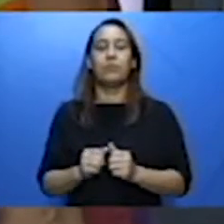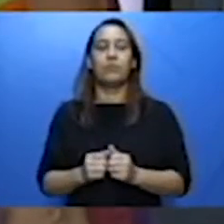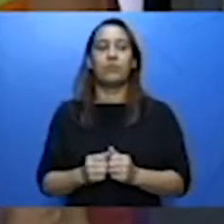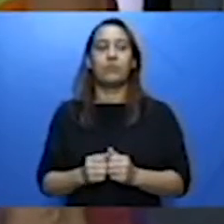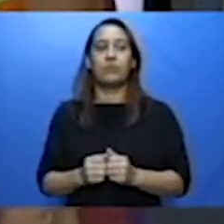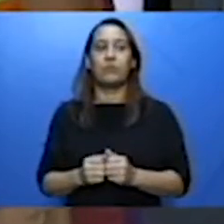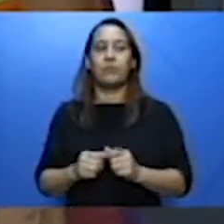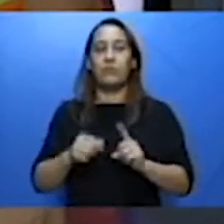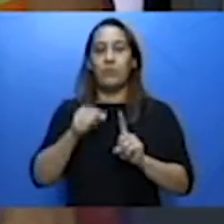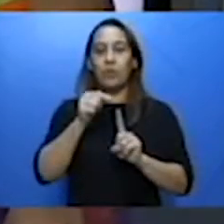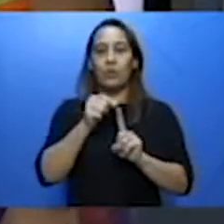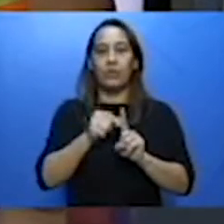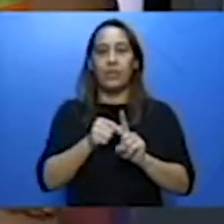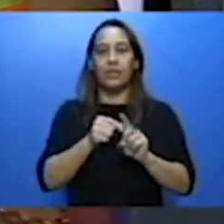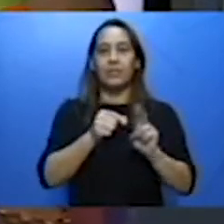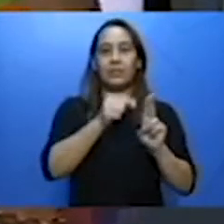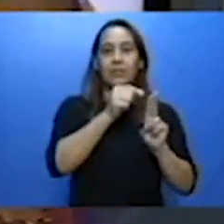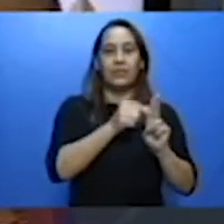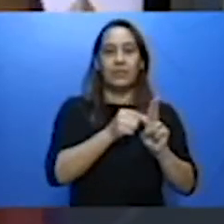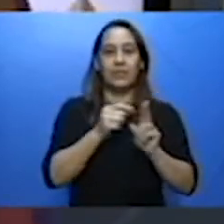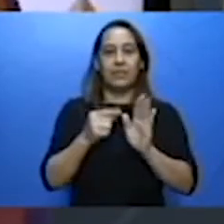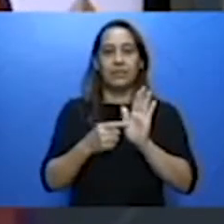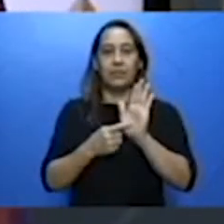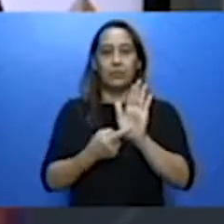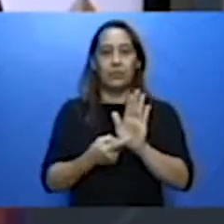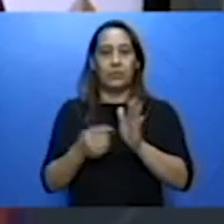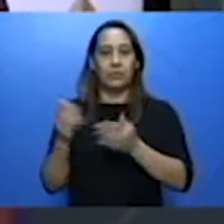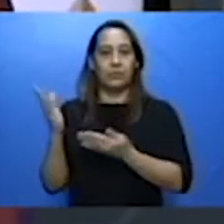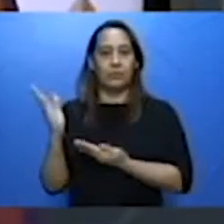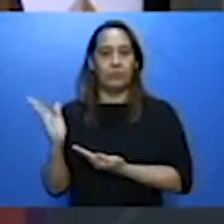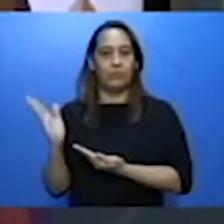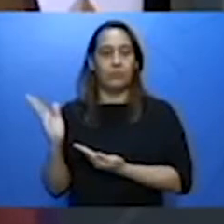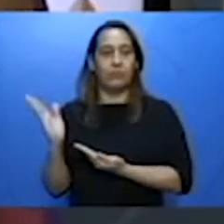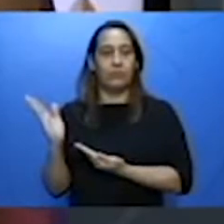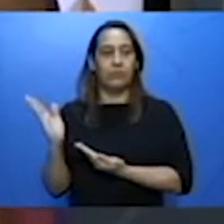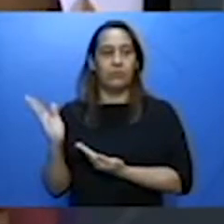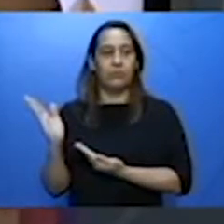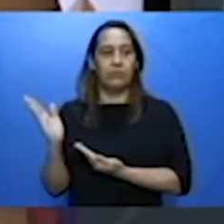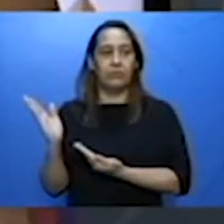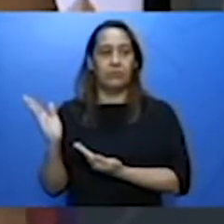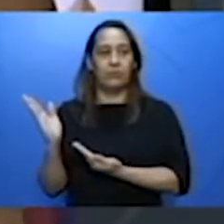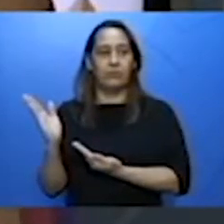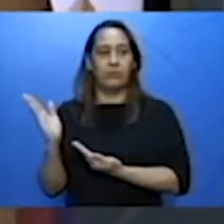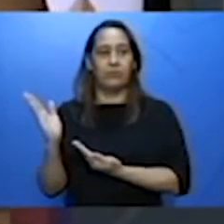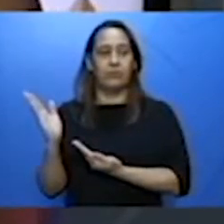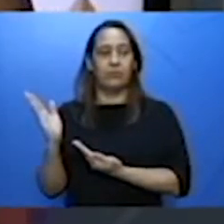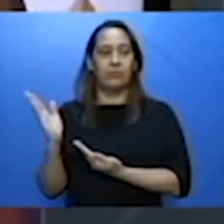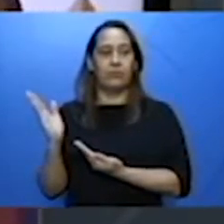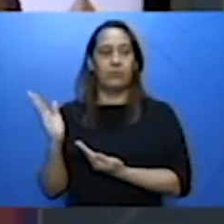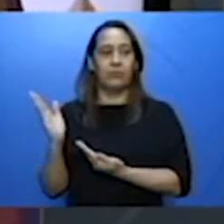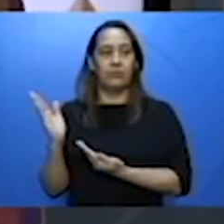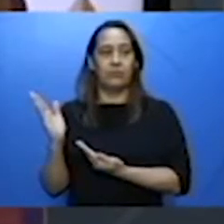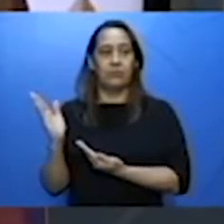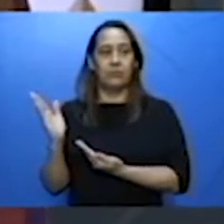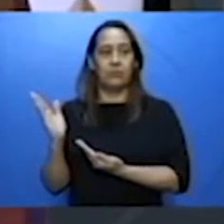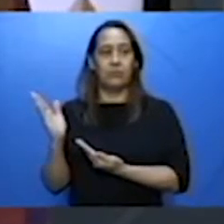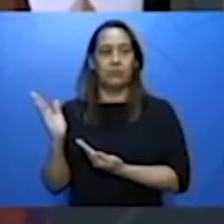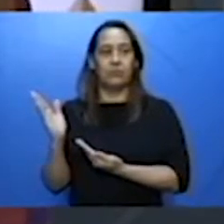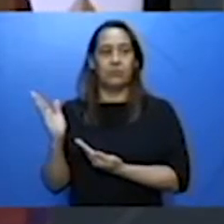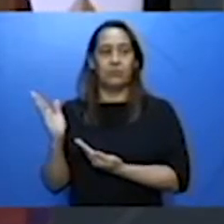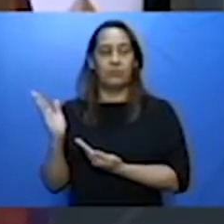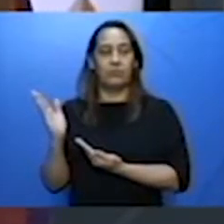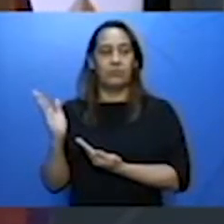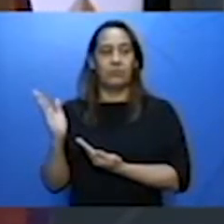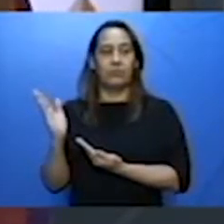que são unidades. Olha aqui, dezenas, que são os grupos de 10. Lembra as barrinhas? Então, eu sei